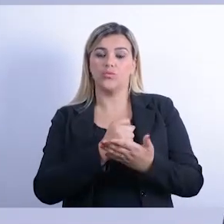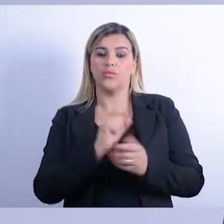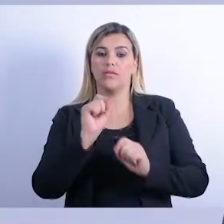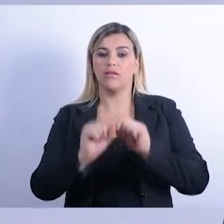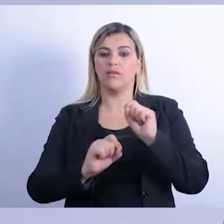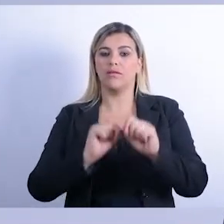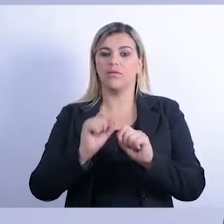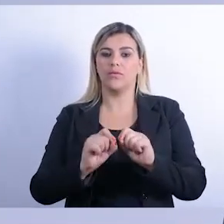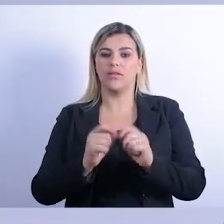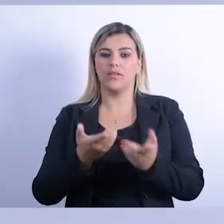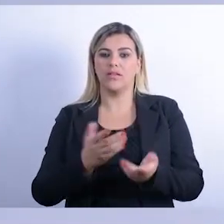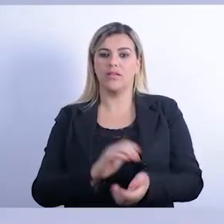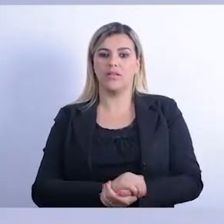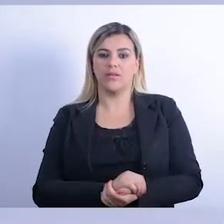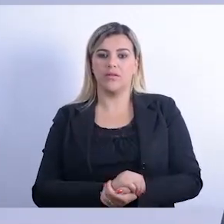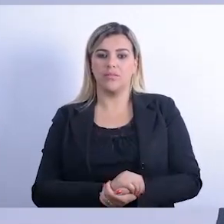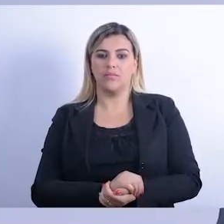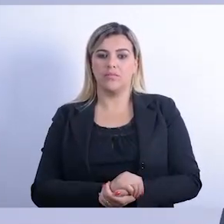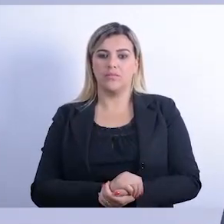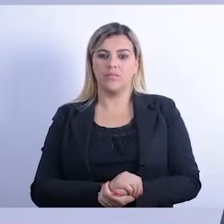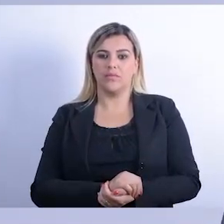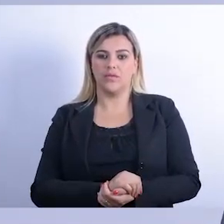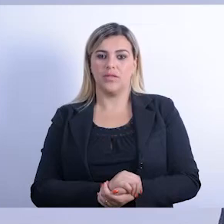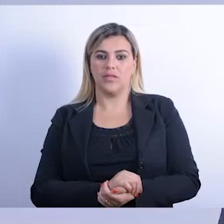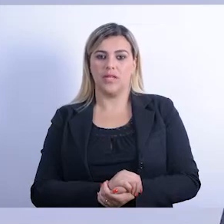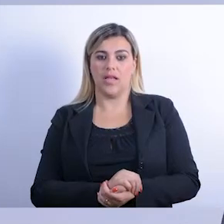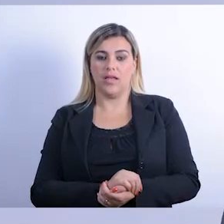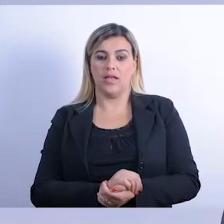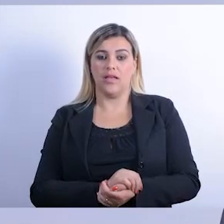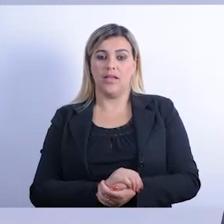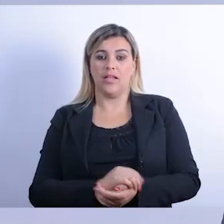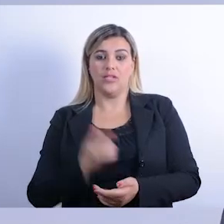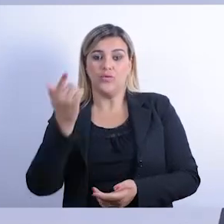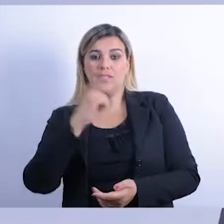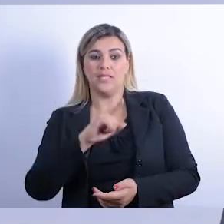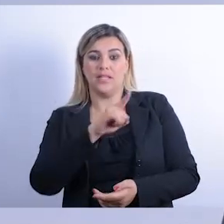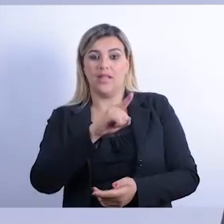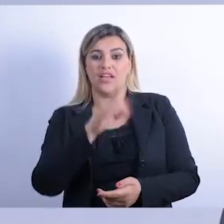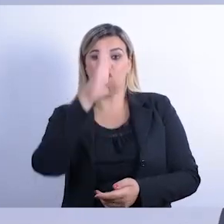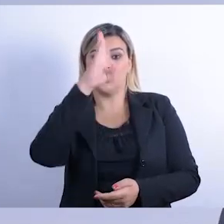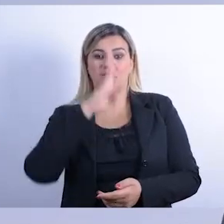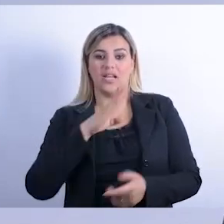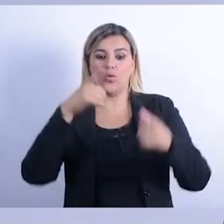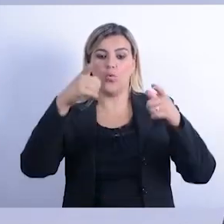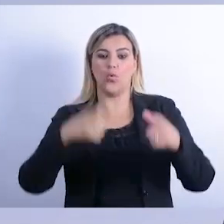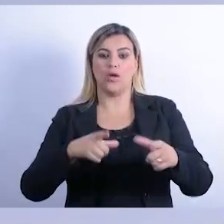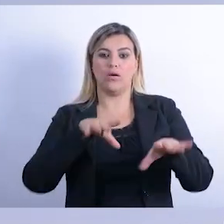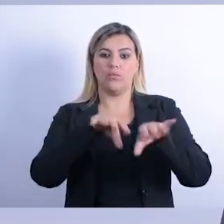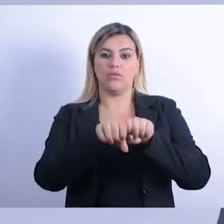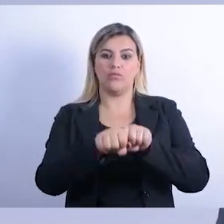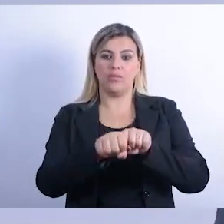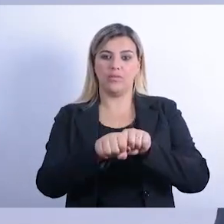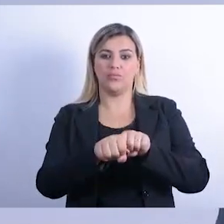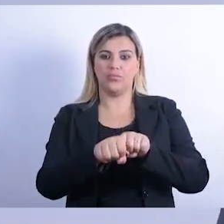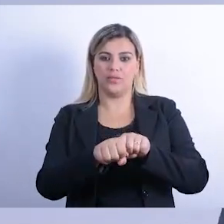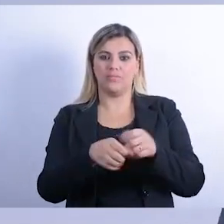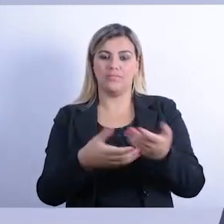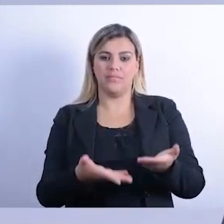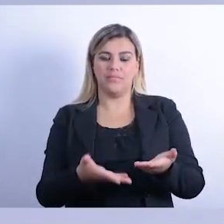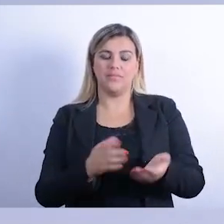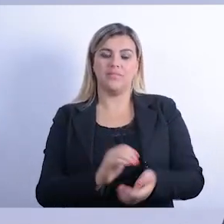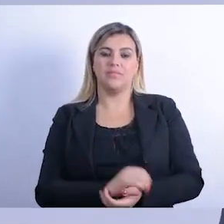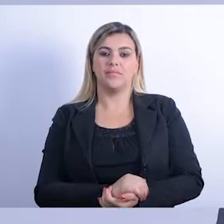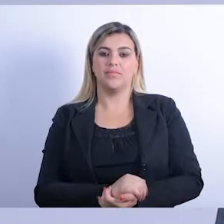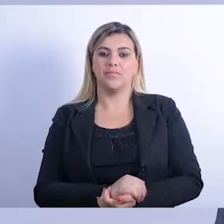A única ajuda que nós tínhamos conseguido foi do Piero Sete, que liberou o Francisco Nunes de graça para a gente. Mas o Francisco não estava caindo